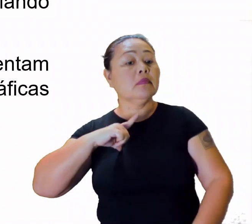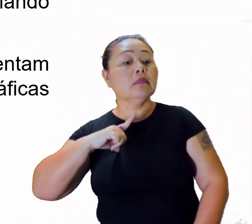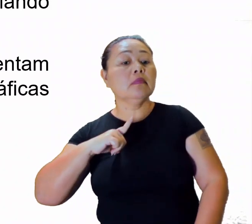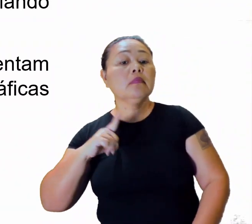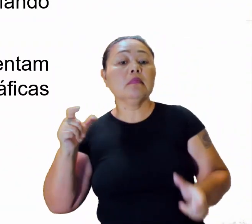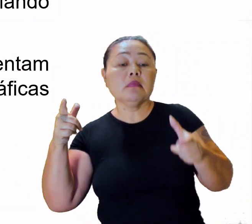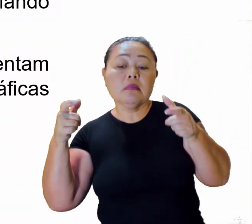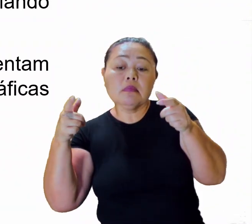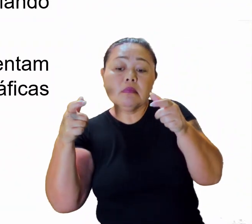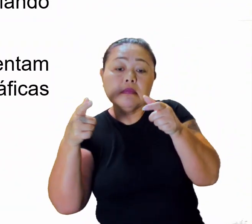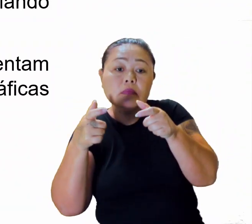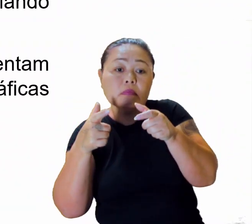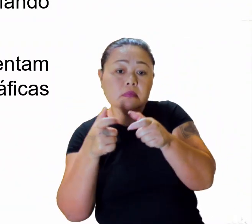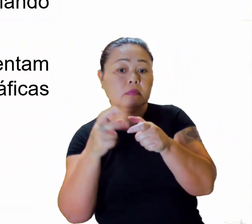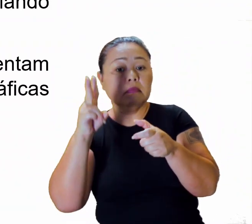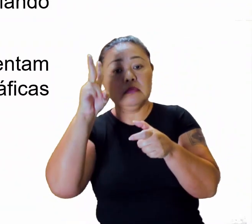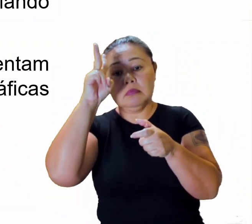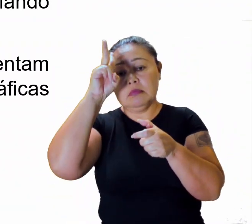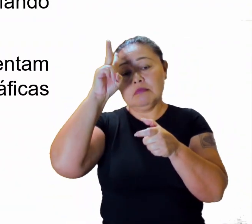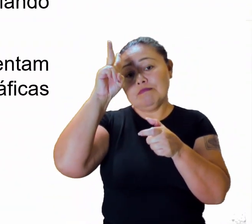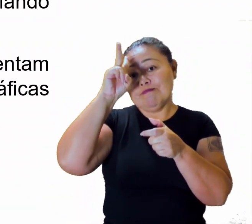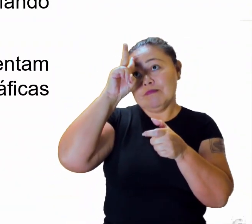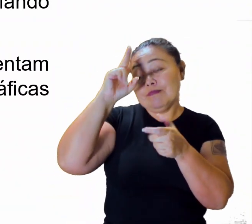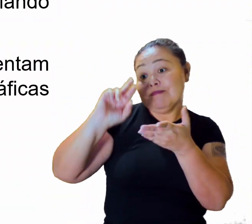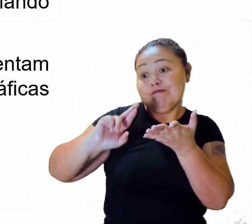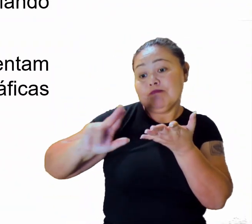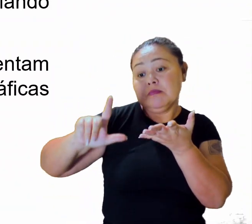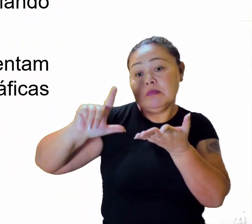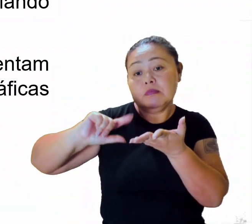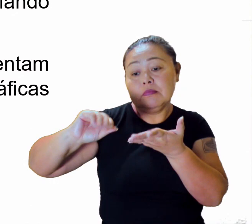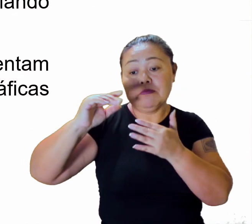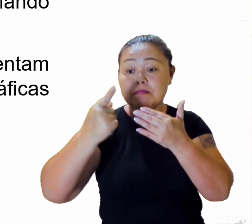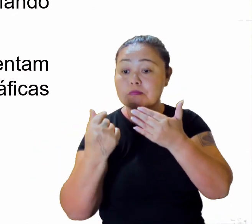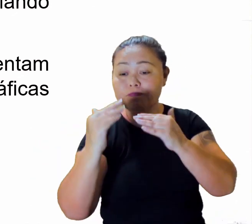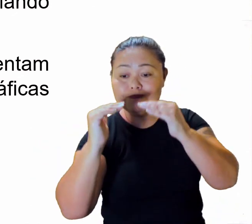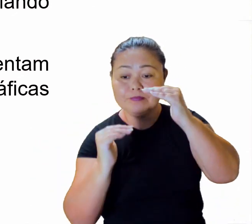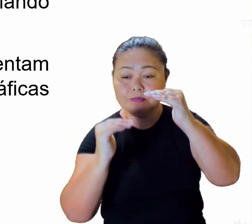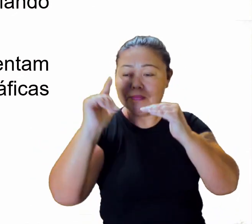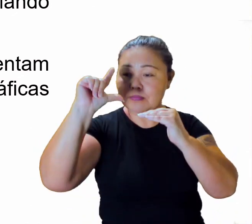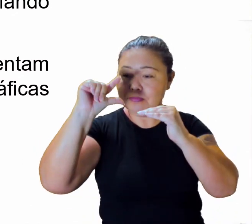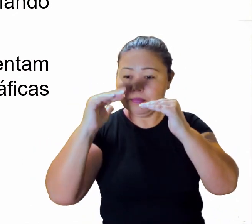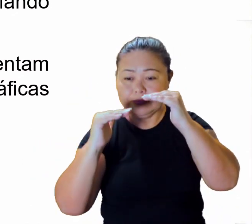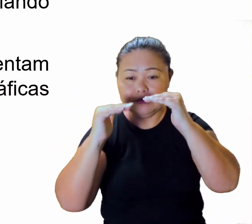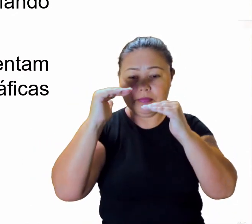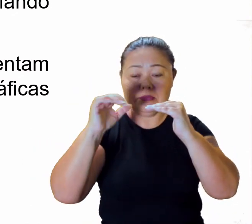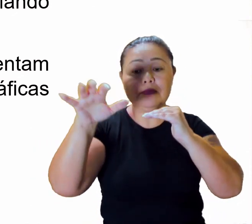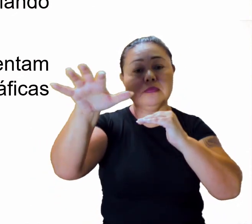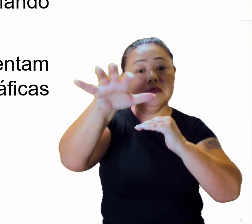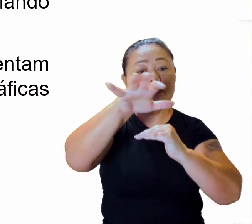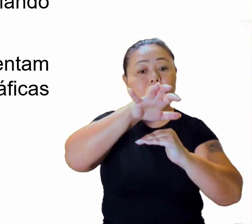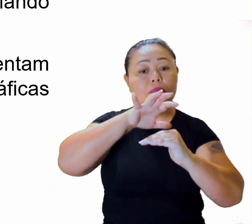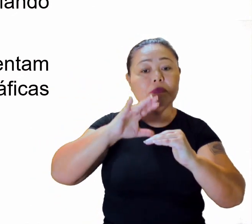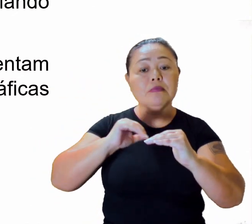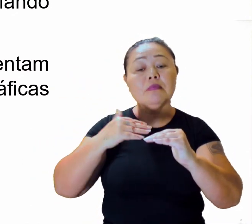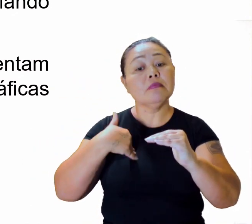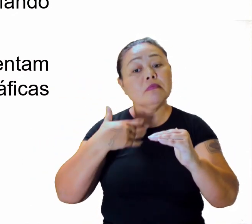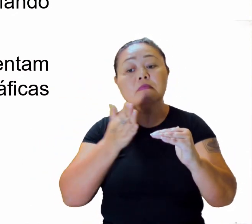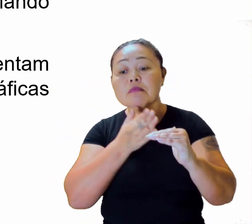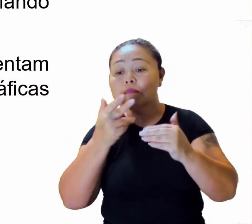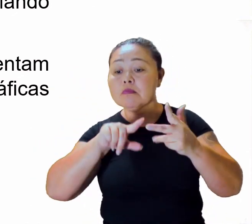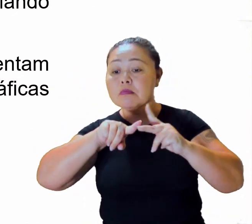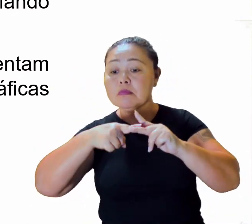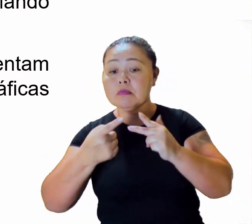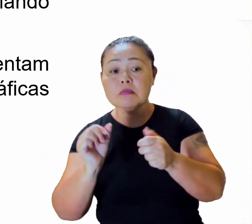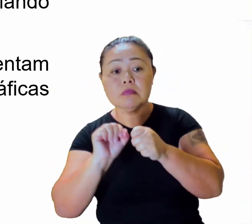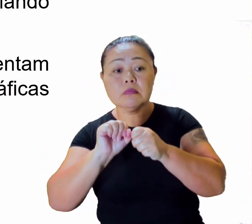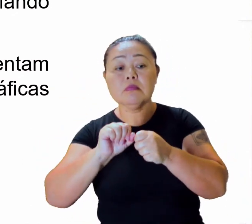C. A redução das históricas diferenças econômicas entre as regiões, graças à